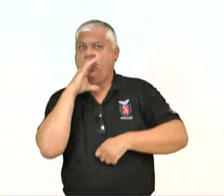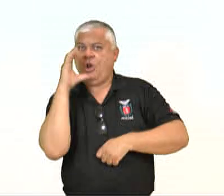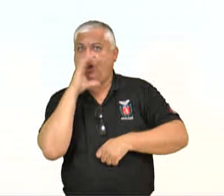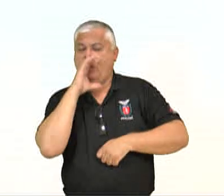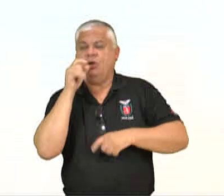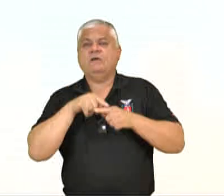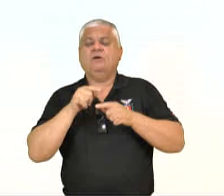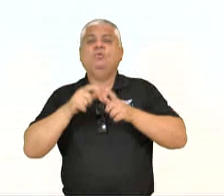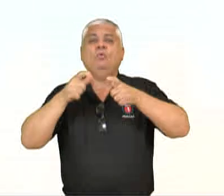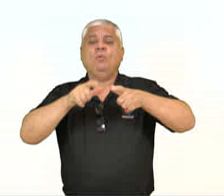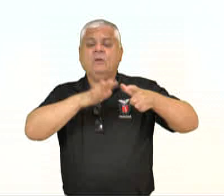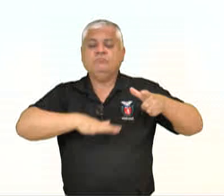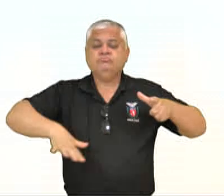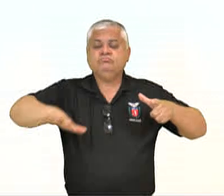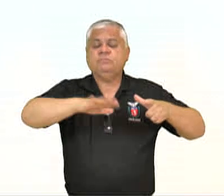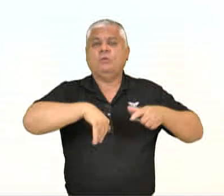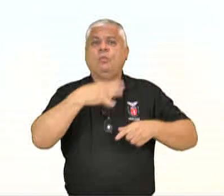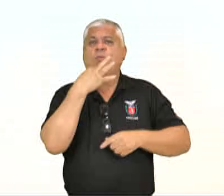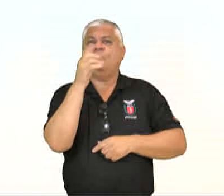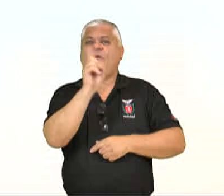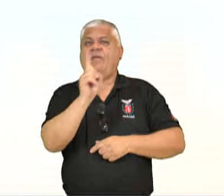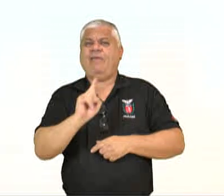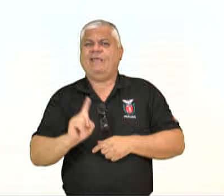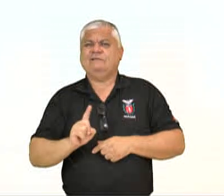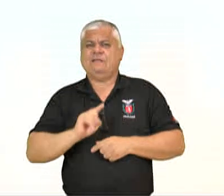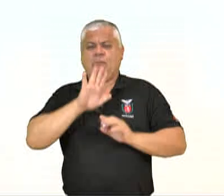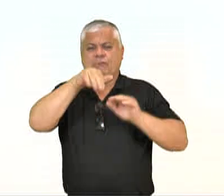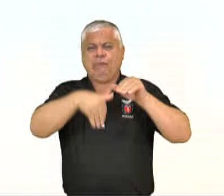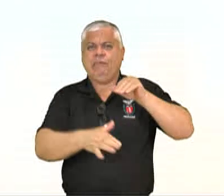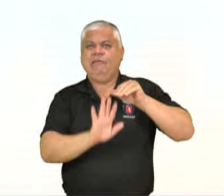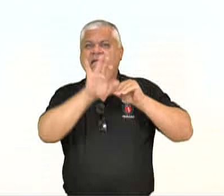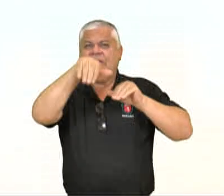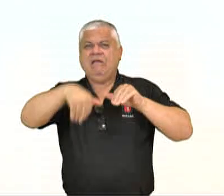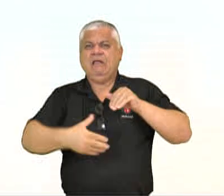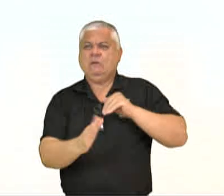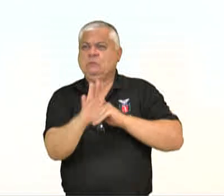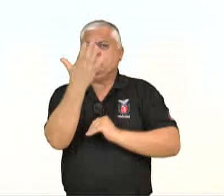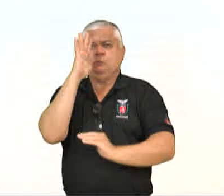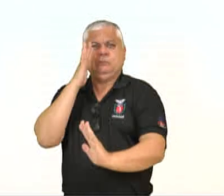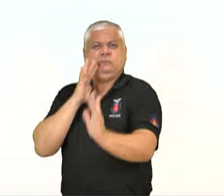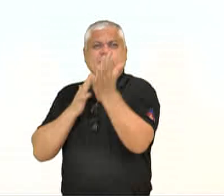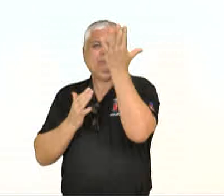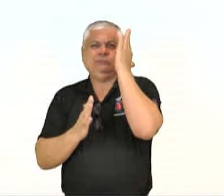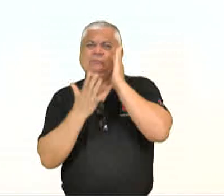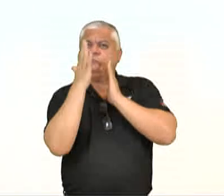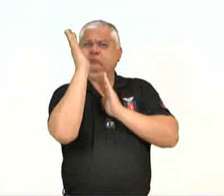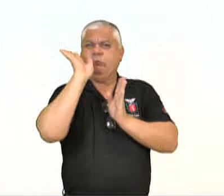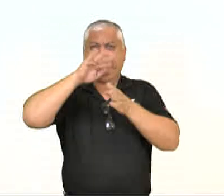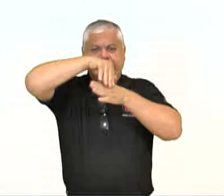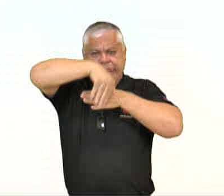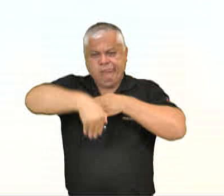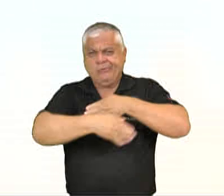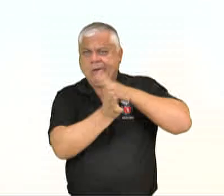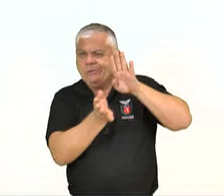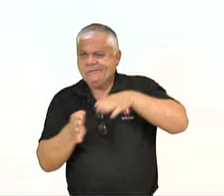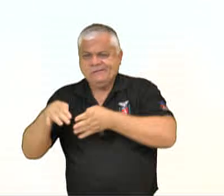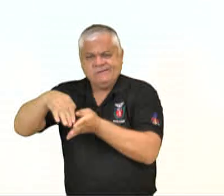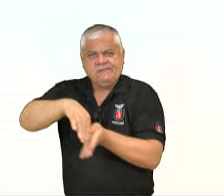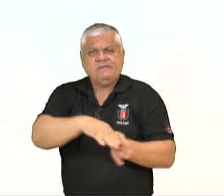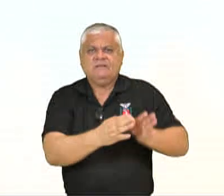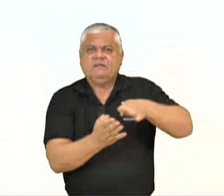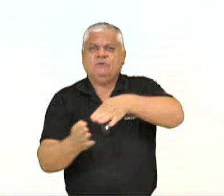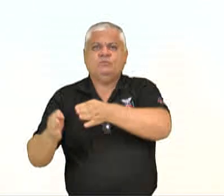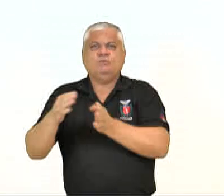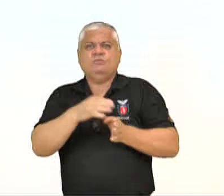terreno desconhecido e variado, geralmente de floresta ou montanha, num percurso